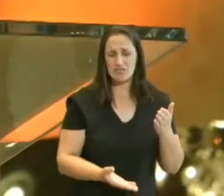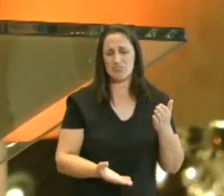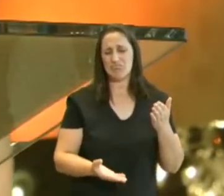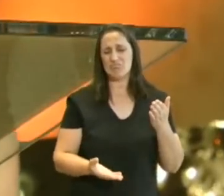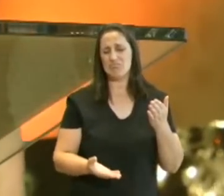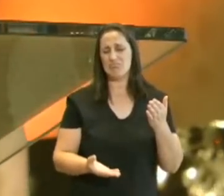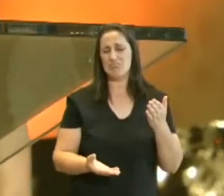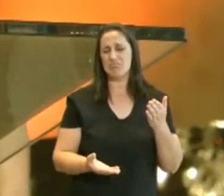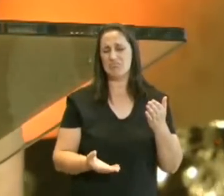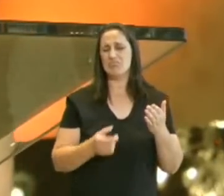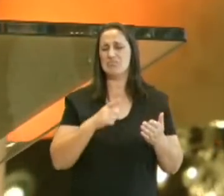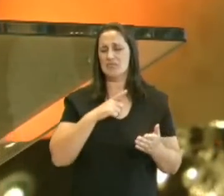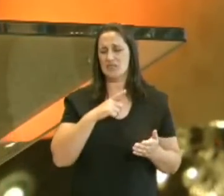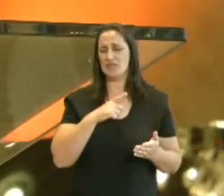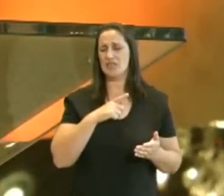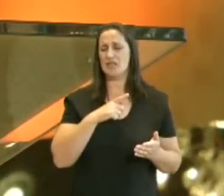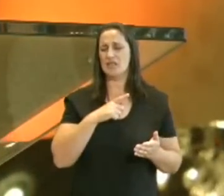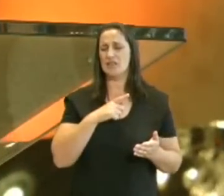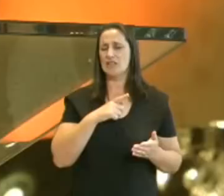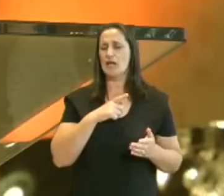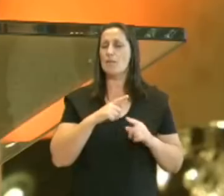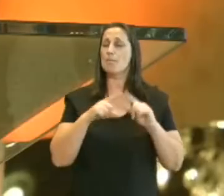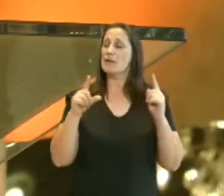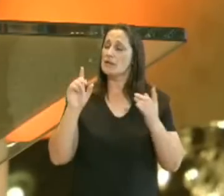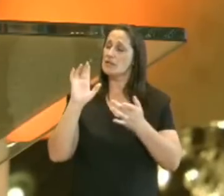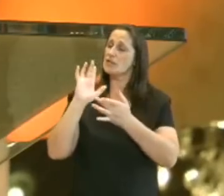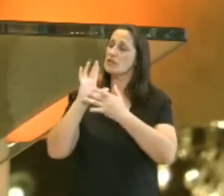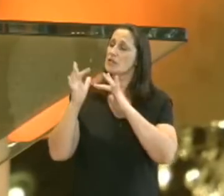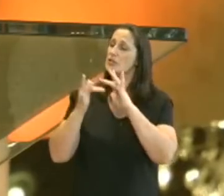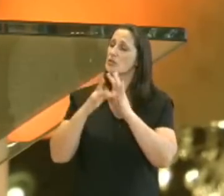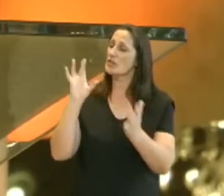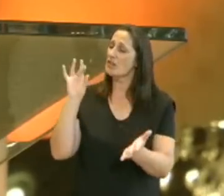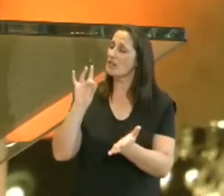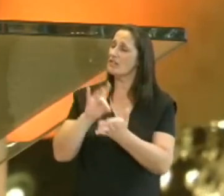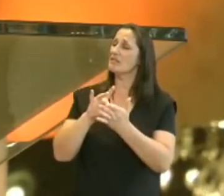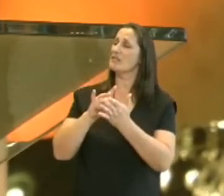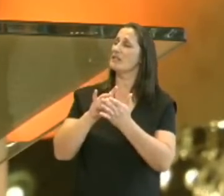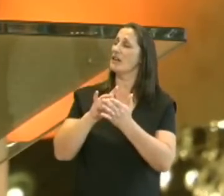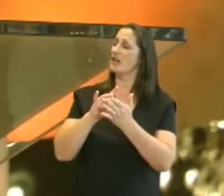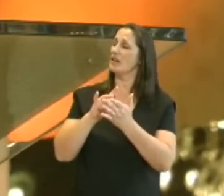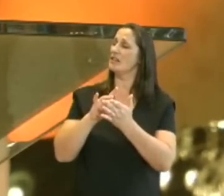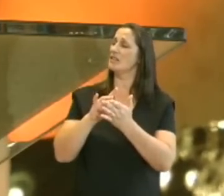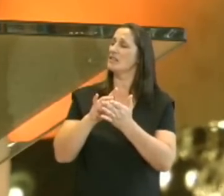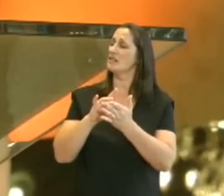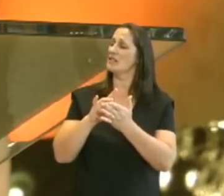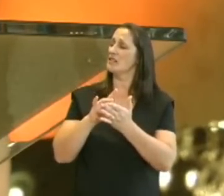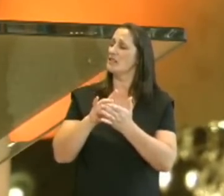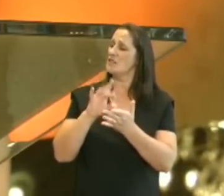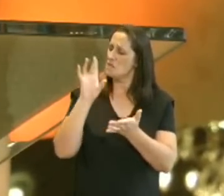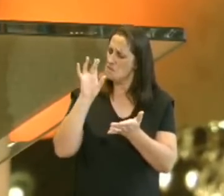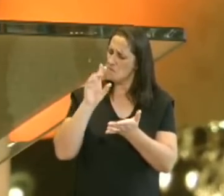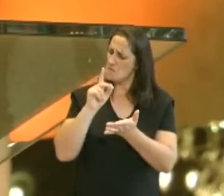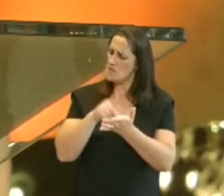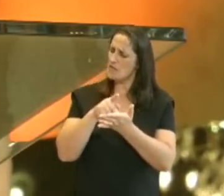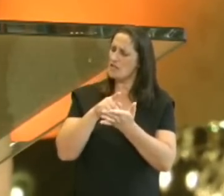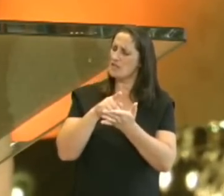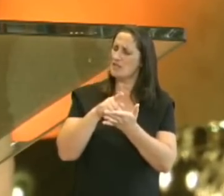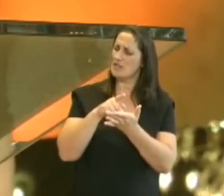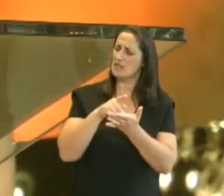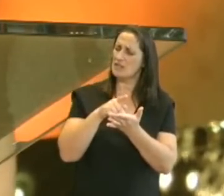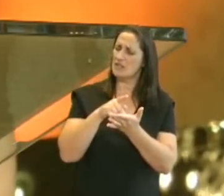Ah, Jesus, a realidade que vemos é tão concreta, e parece impossível